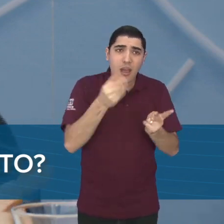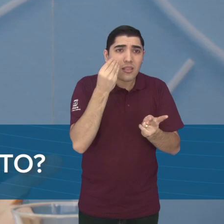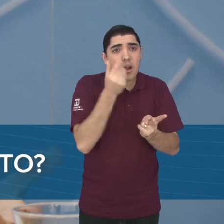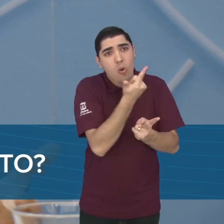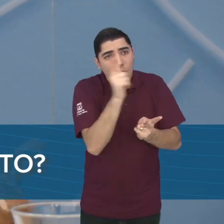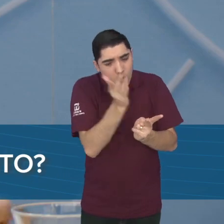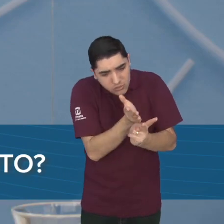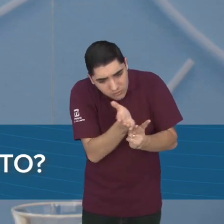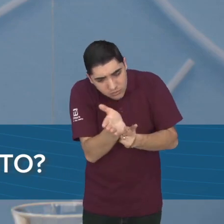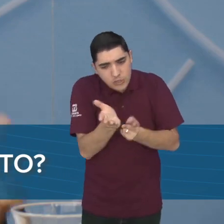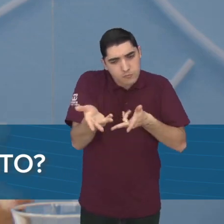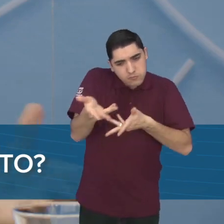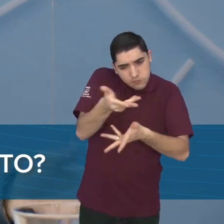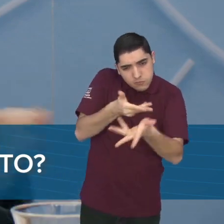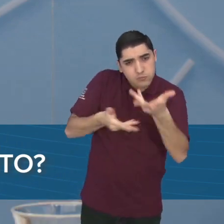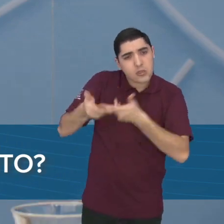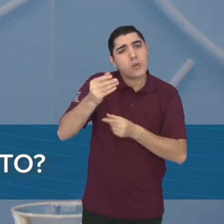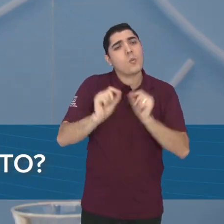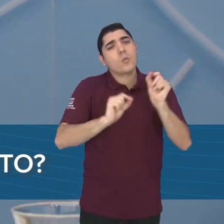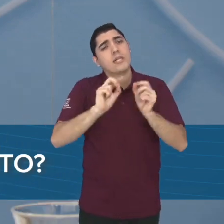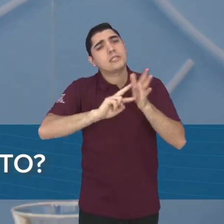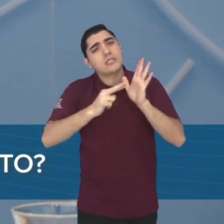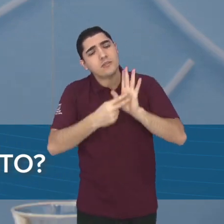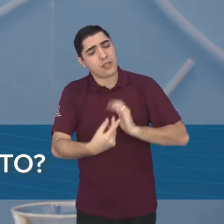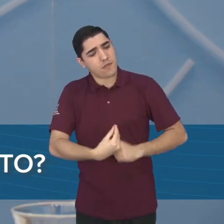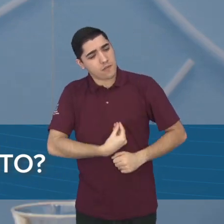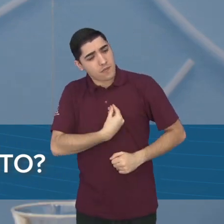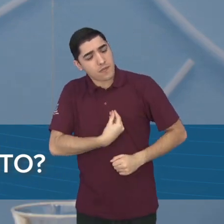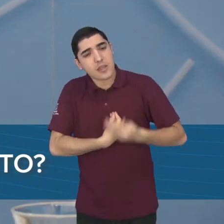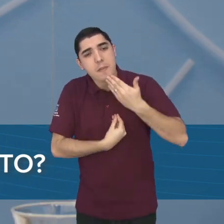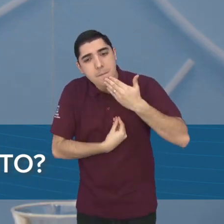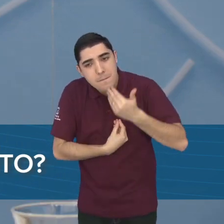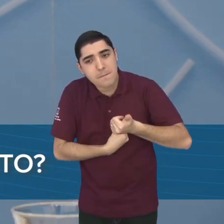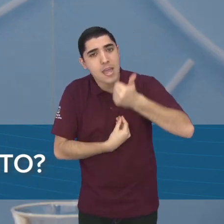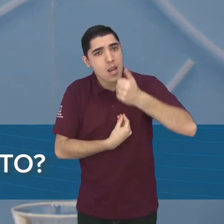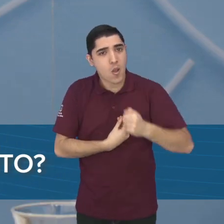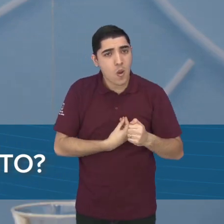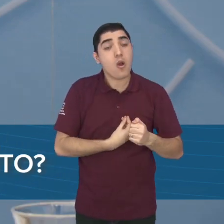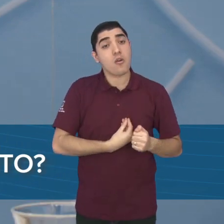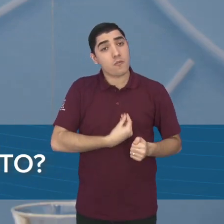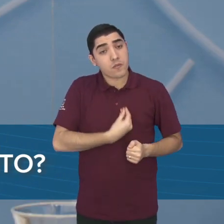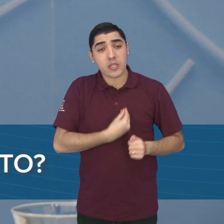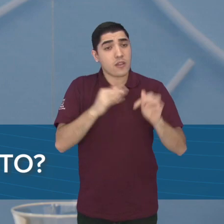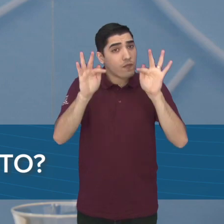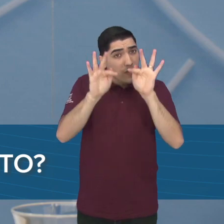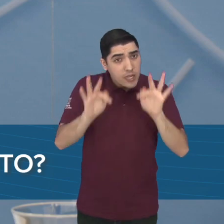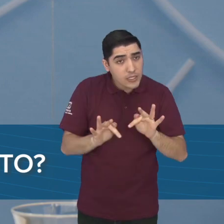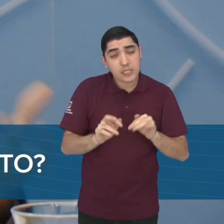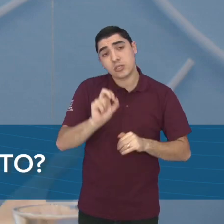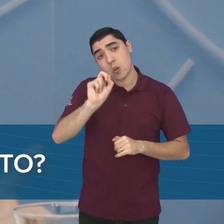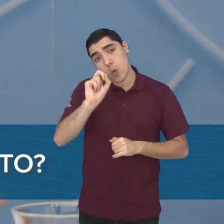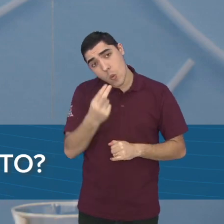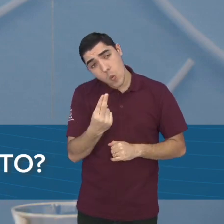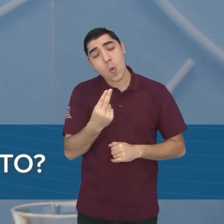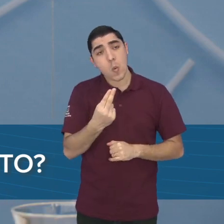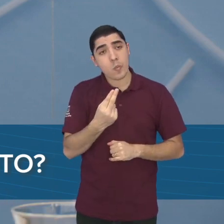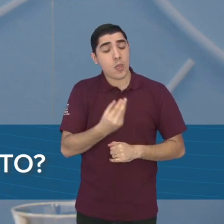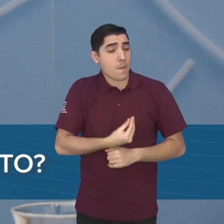vamos ressignificar o que significa uma vivência para alguém, né? Seja uma vivência feliz ou uma